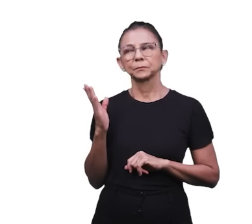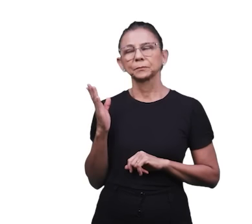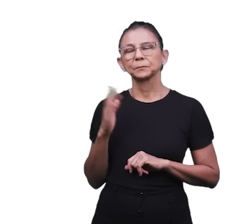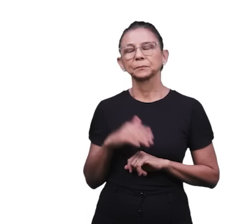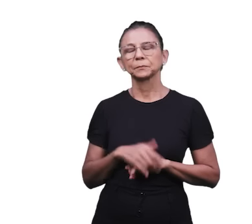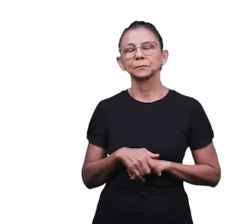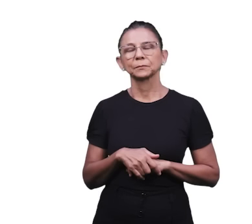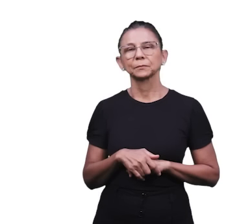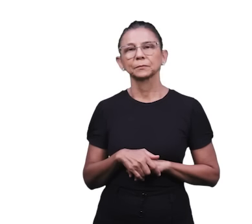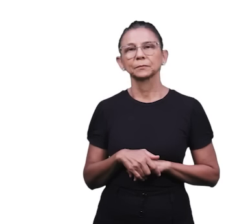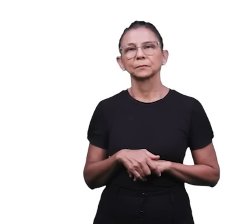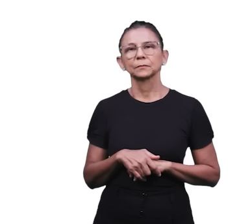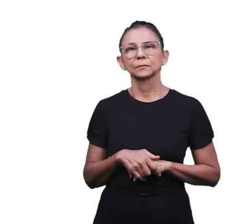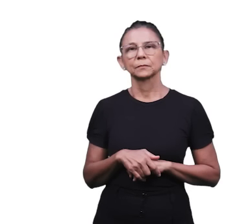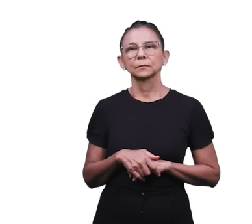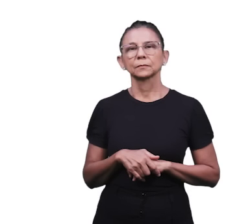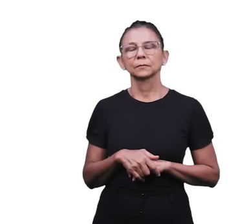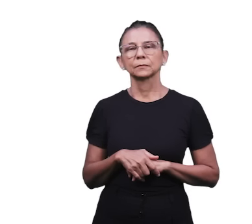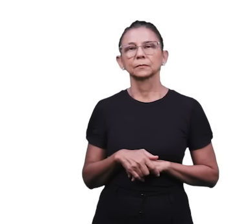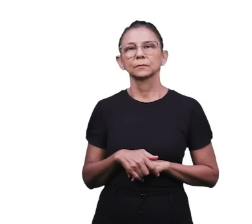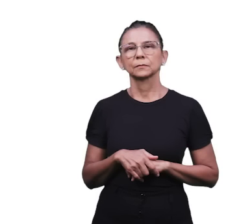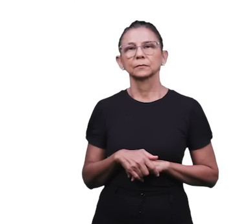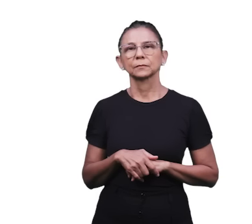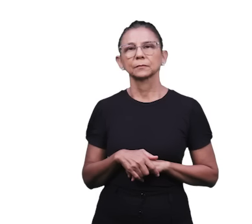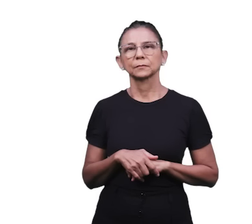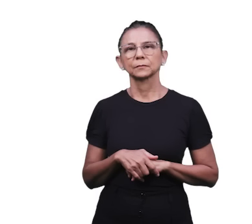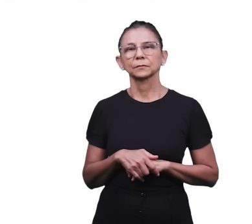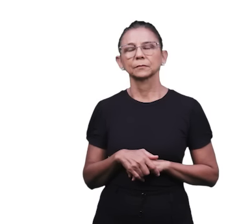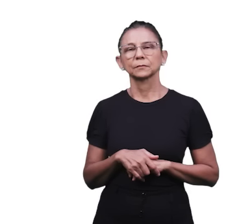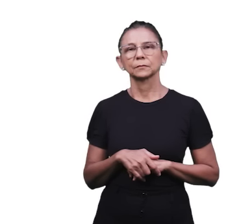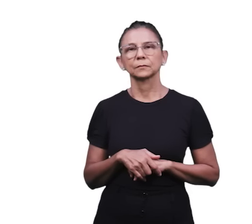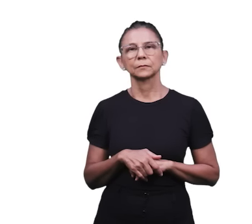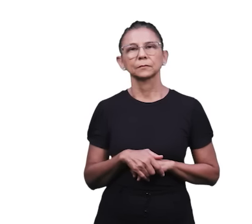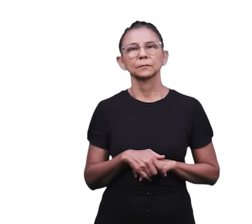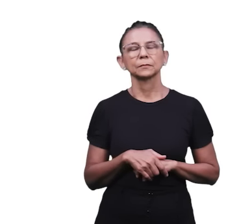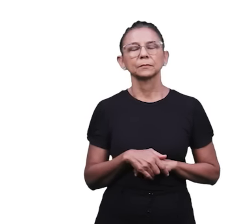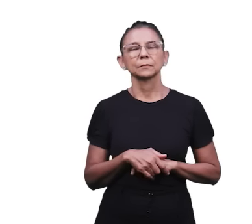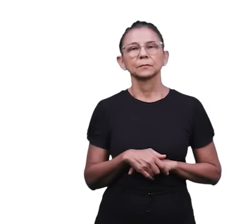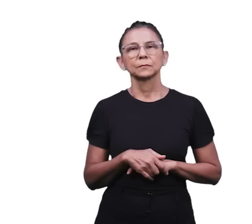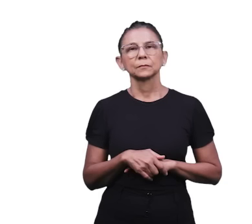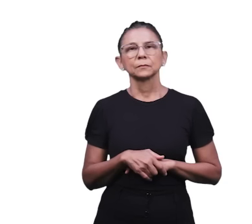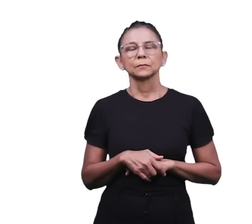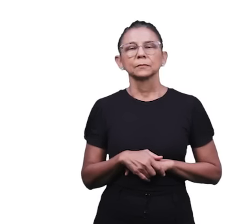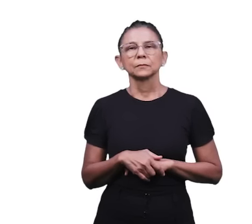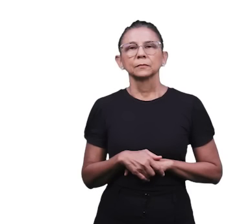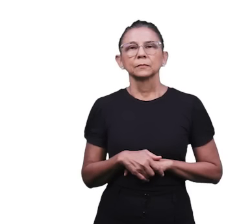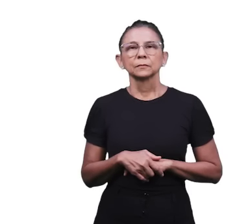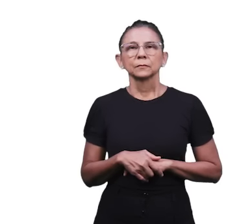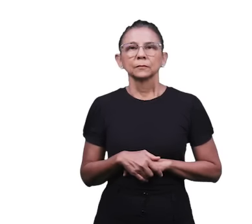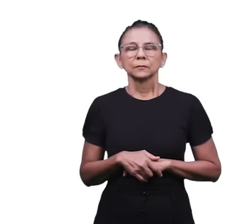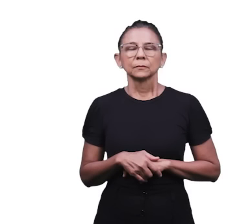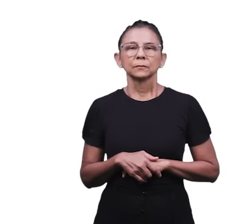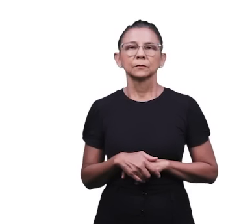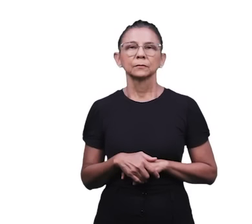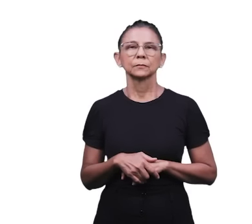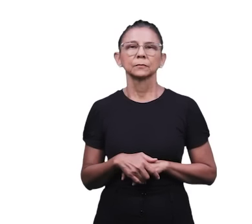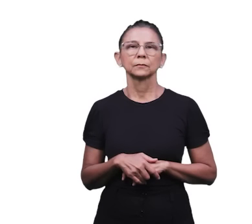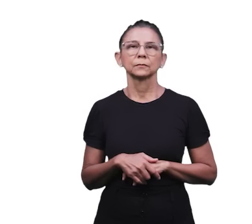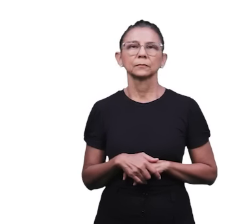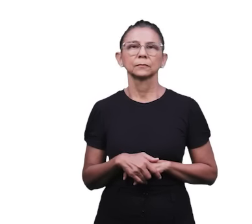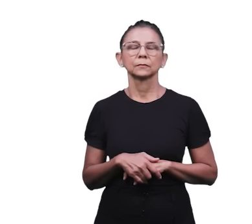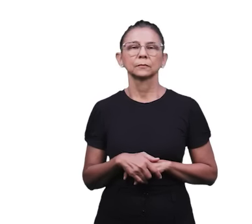se me passou só me refa